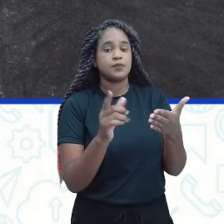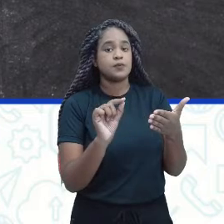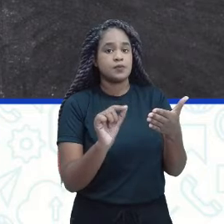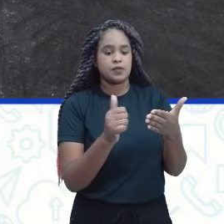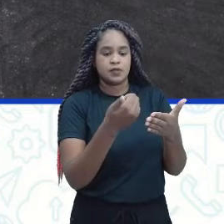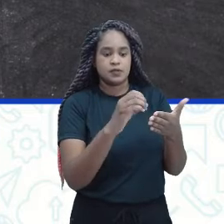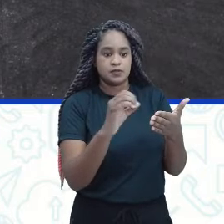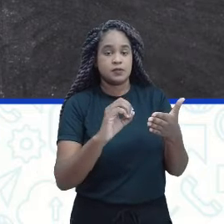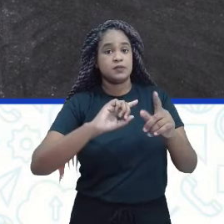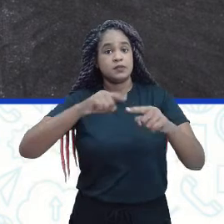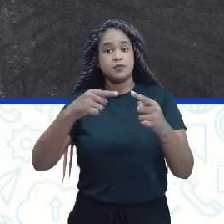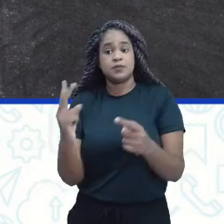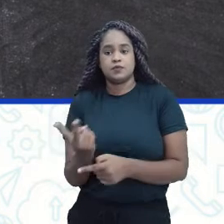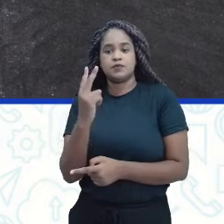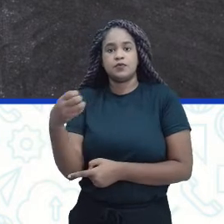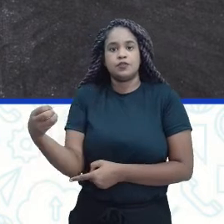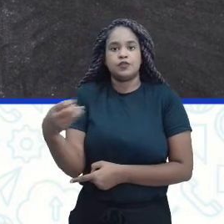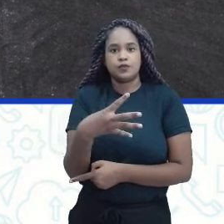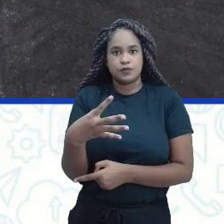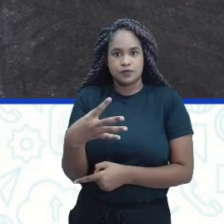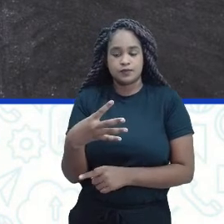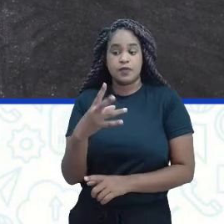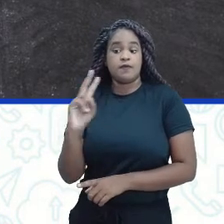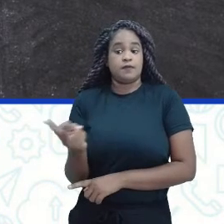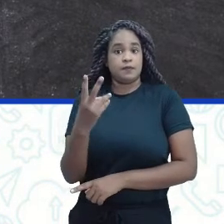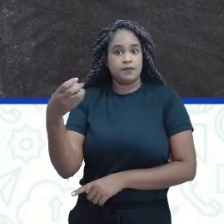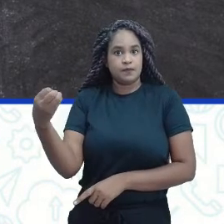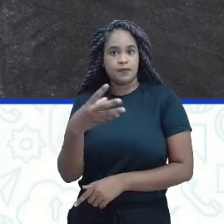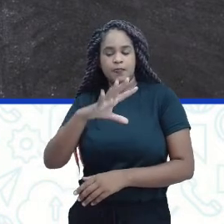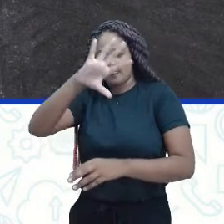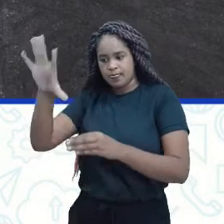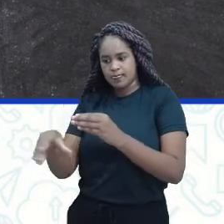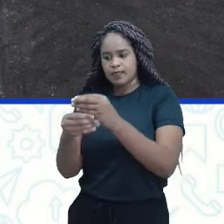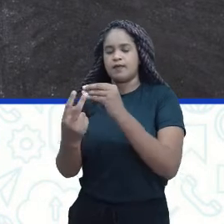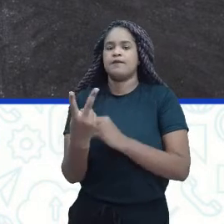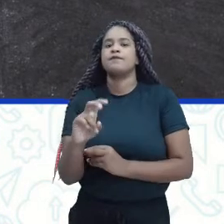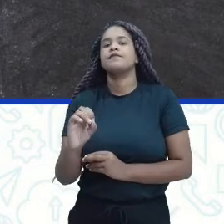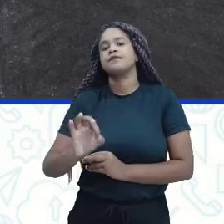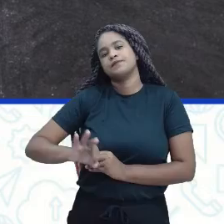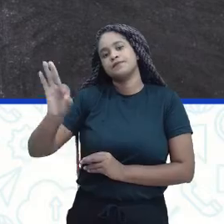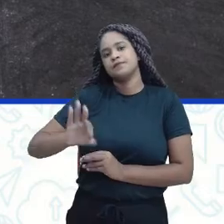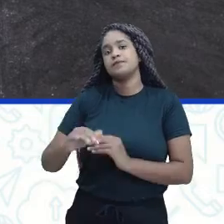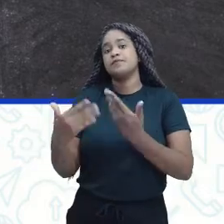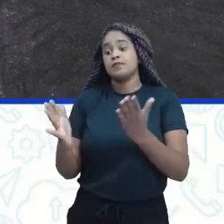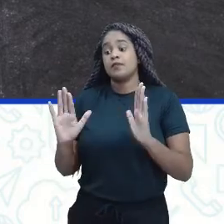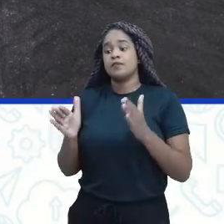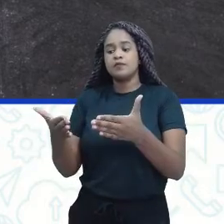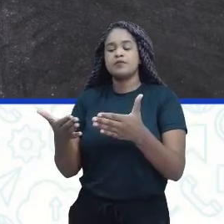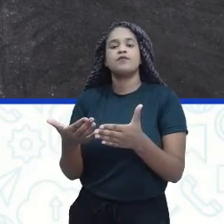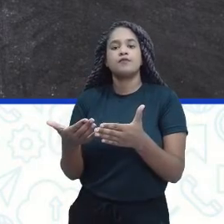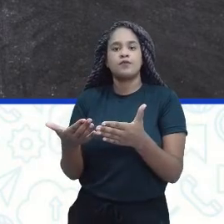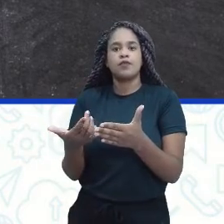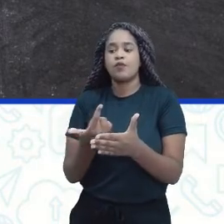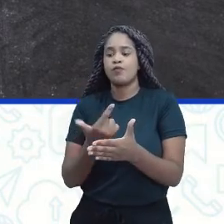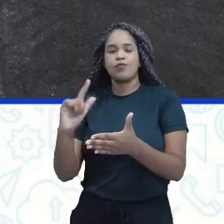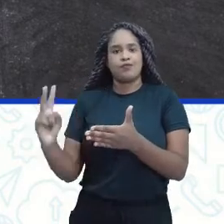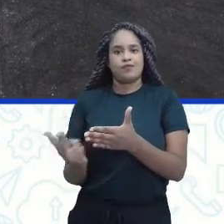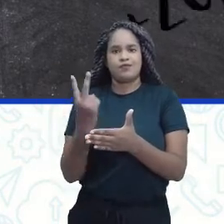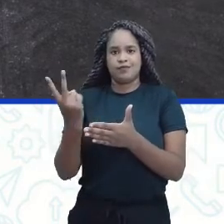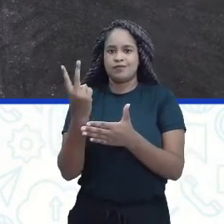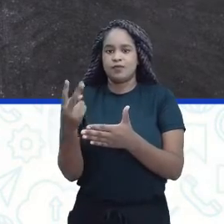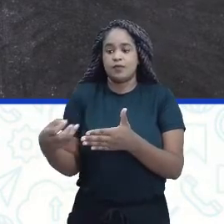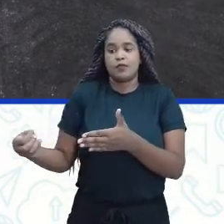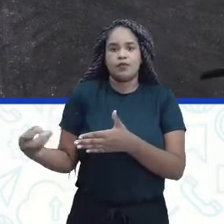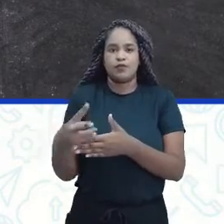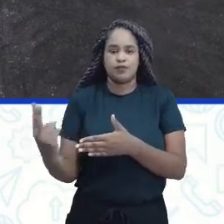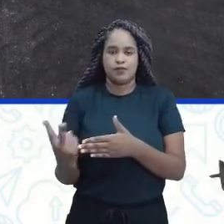preço desse tênis com desconto, foi dado um acréscimo de 20%. Então, a gente já tem um novo valor para trabalhar com essa